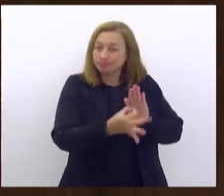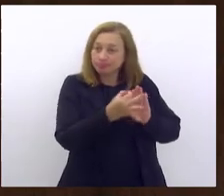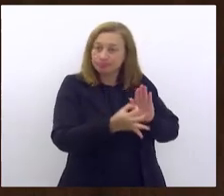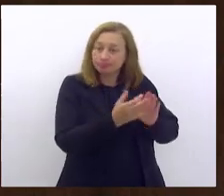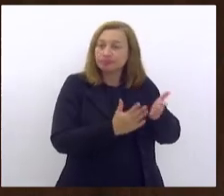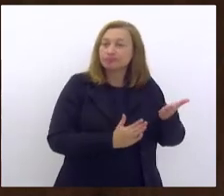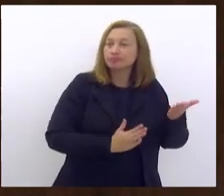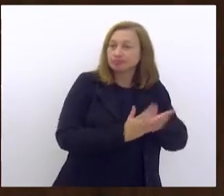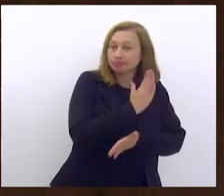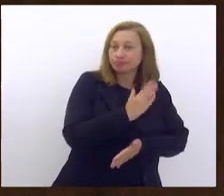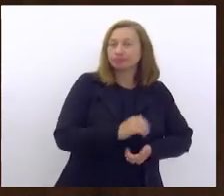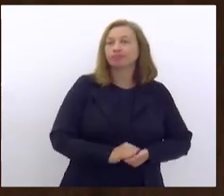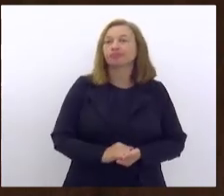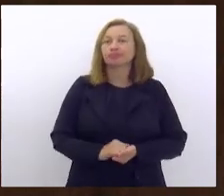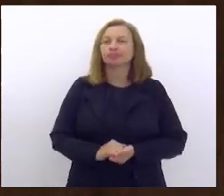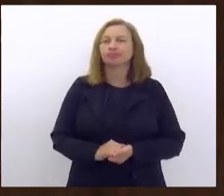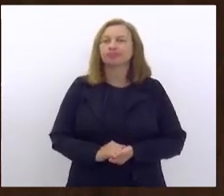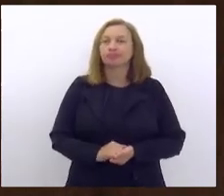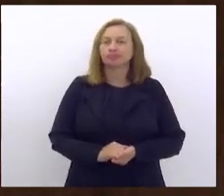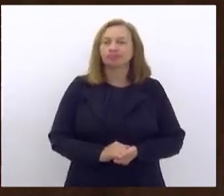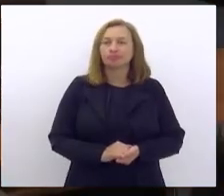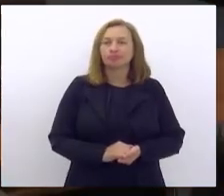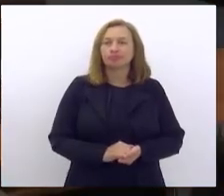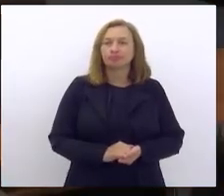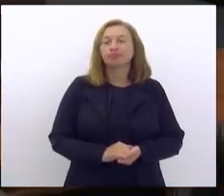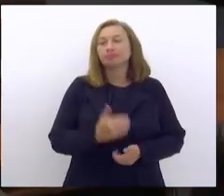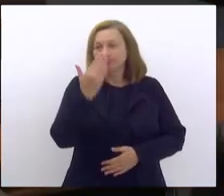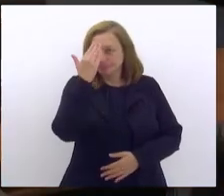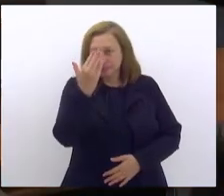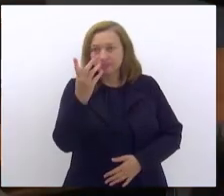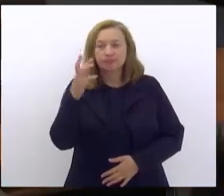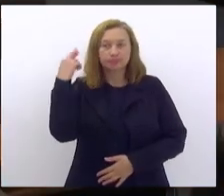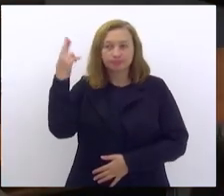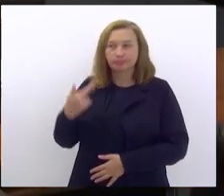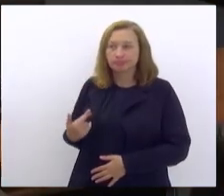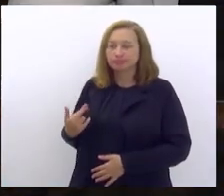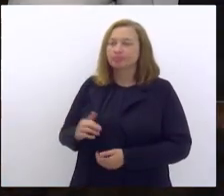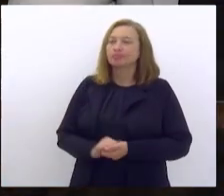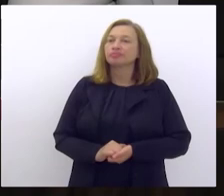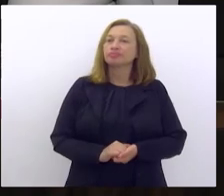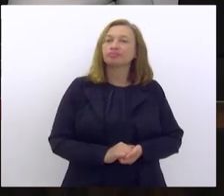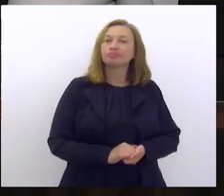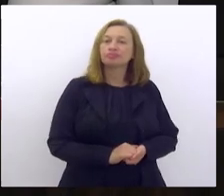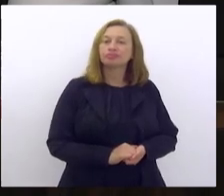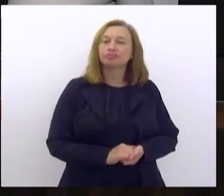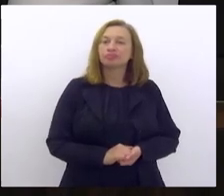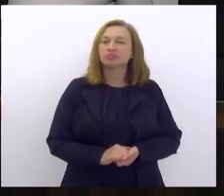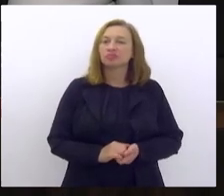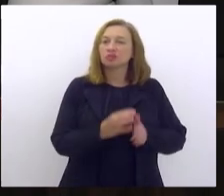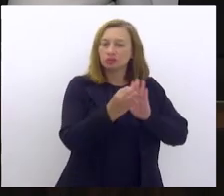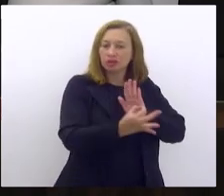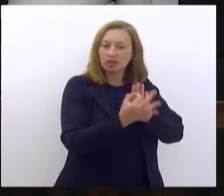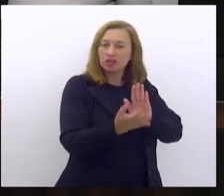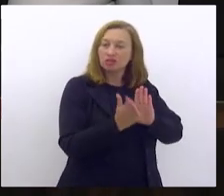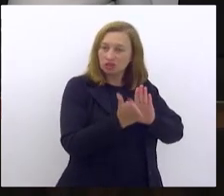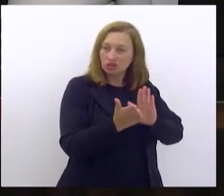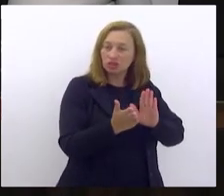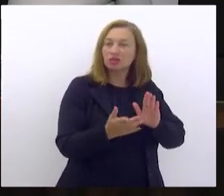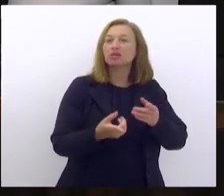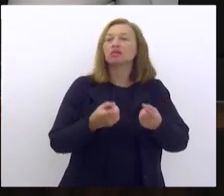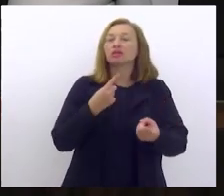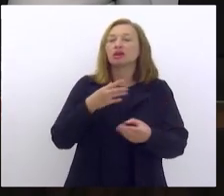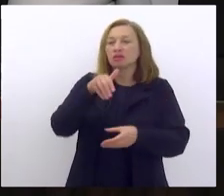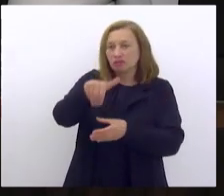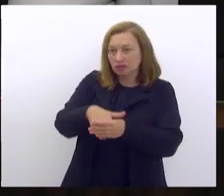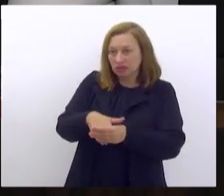é favorável. Muito obrigado, Renato. Com os pareceres emitidos, em votação,